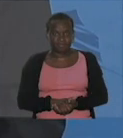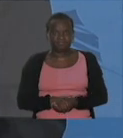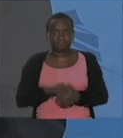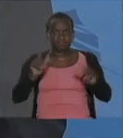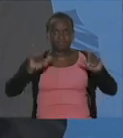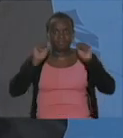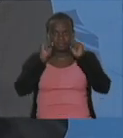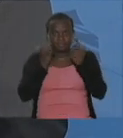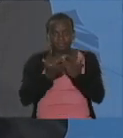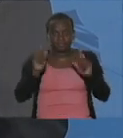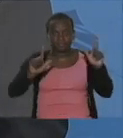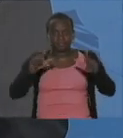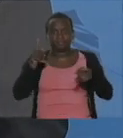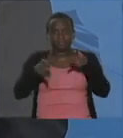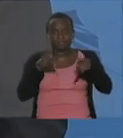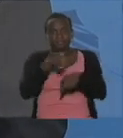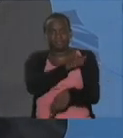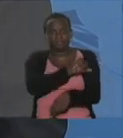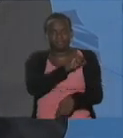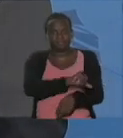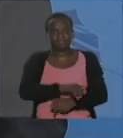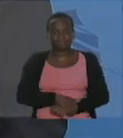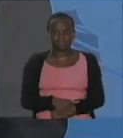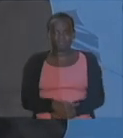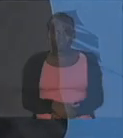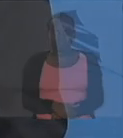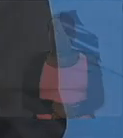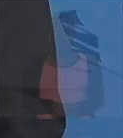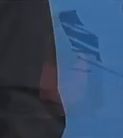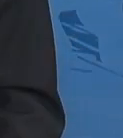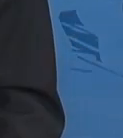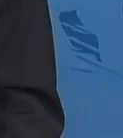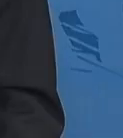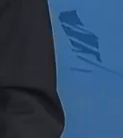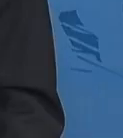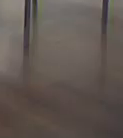rj.gov.br TV alerge o canal do Povo